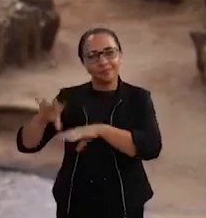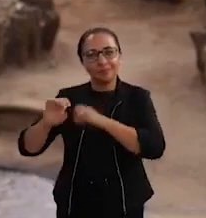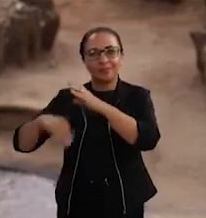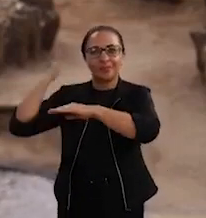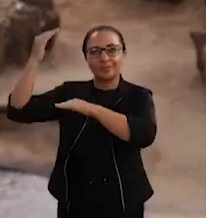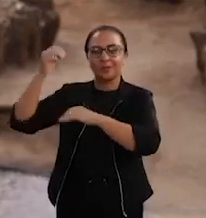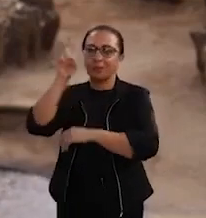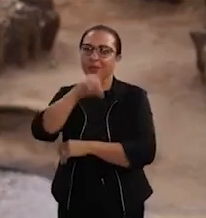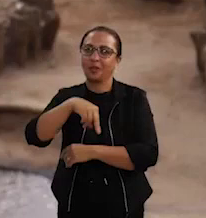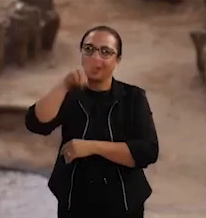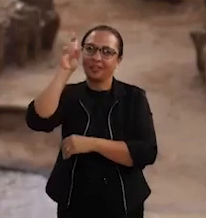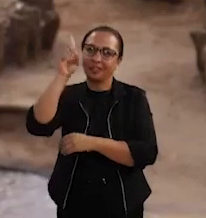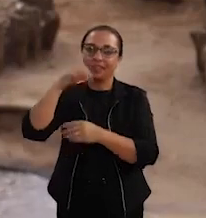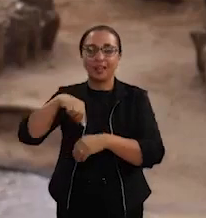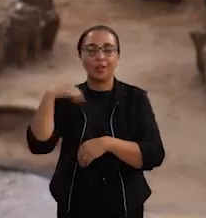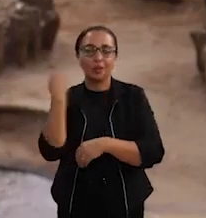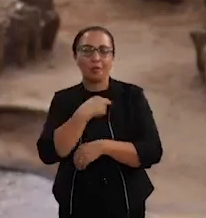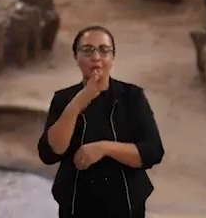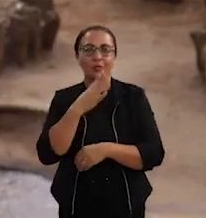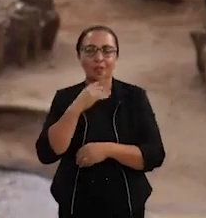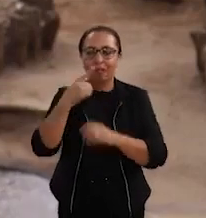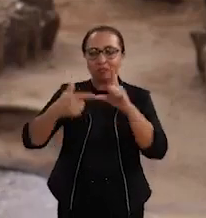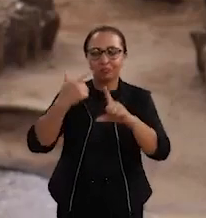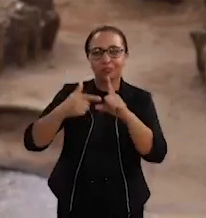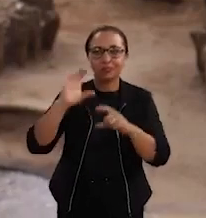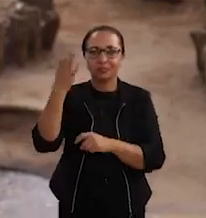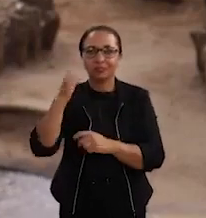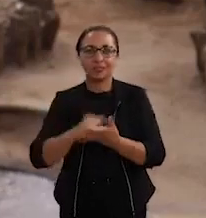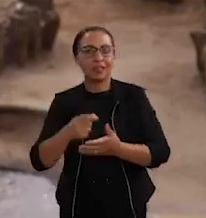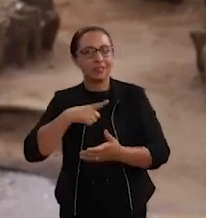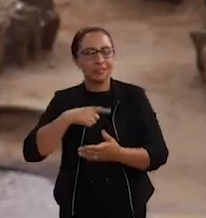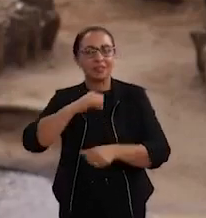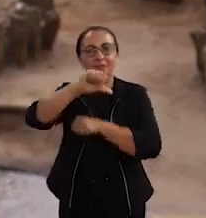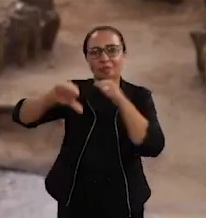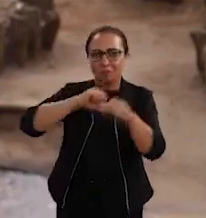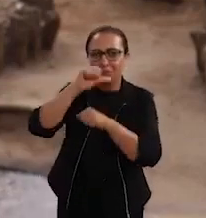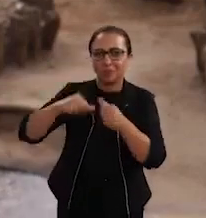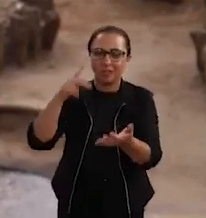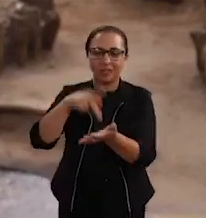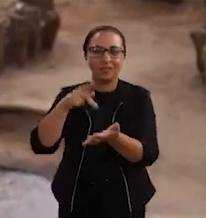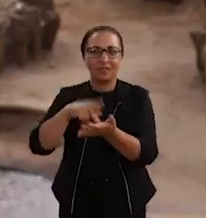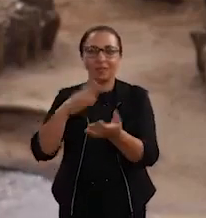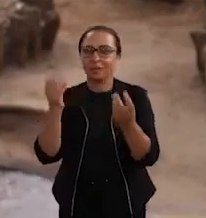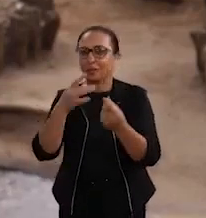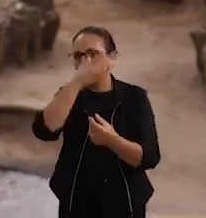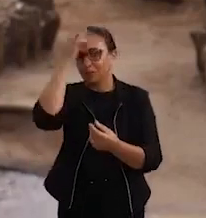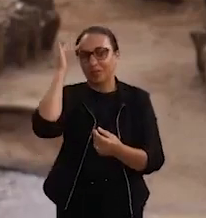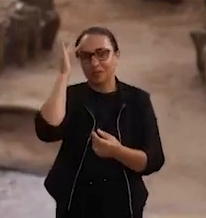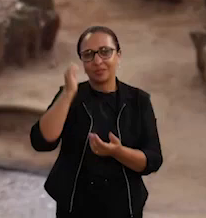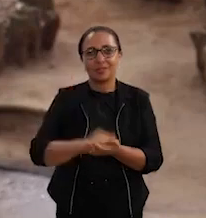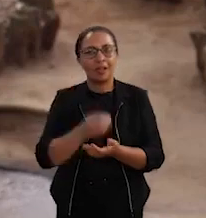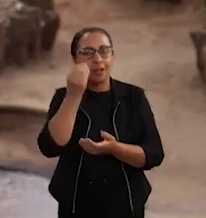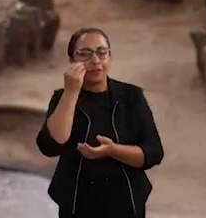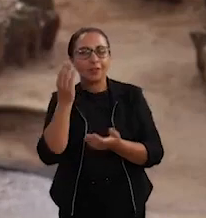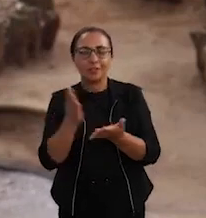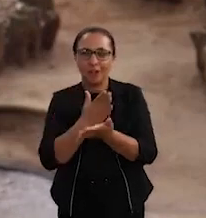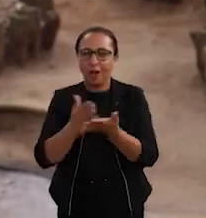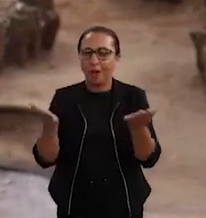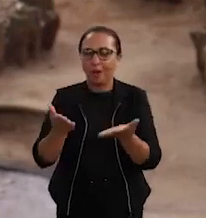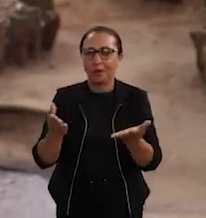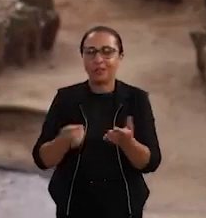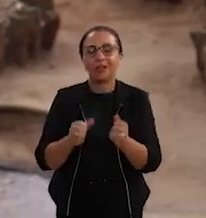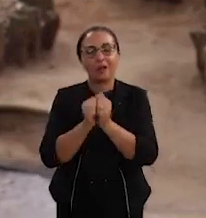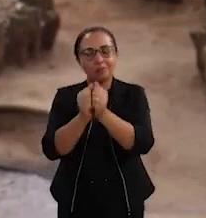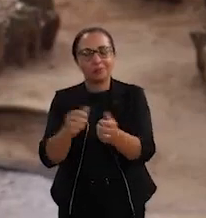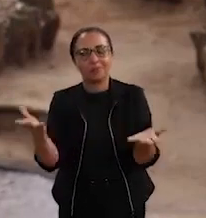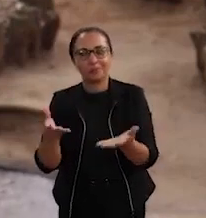instituições públicas de ensino superior nordestinas. Aqui a gente conhece as produções científicas que têm transformado a vida de muita gente. Veja